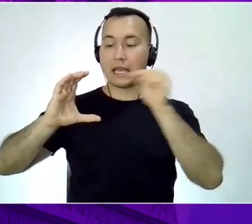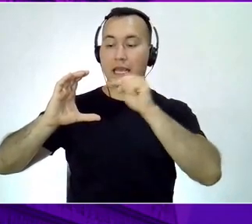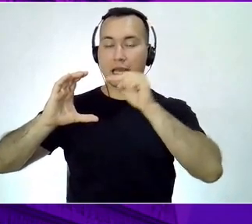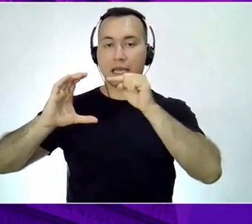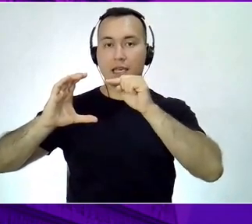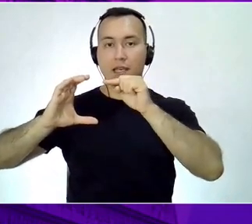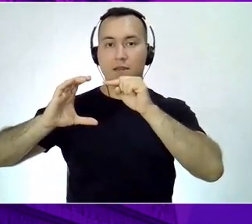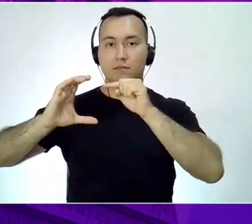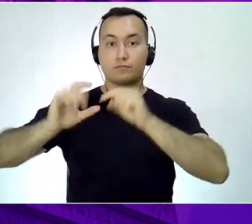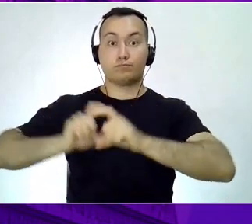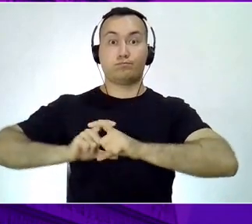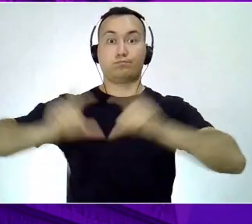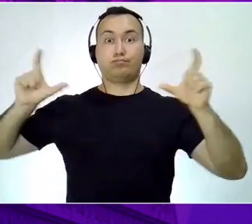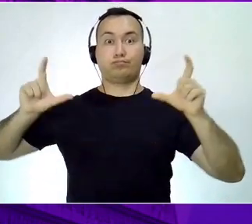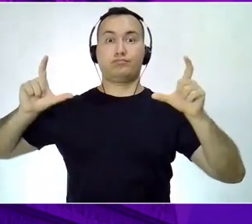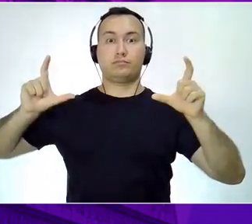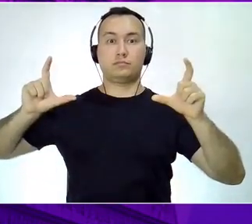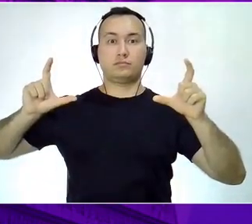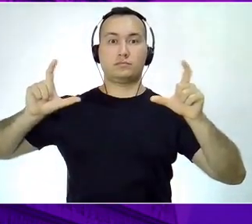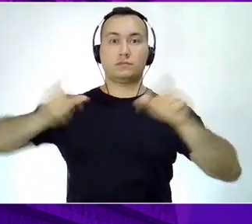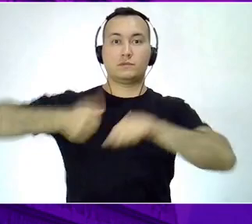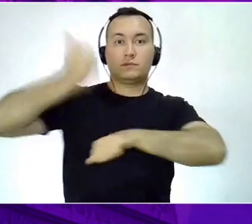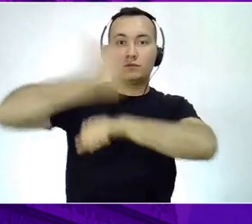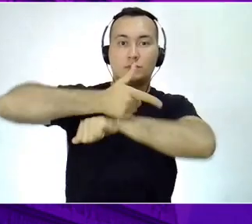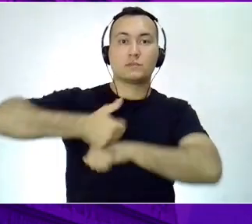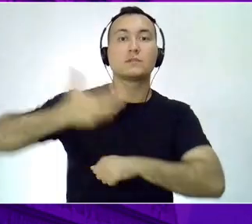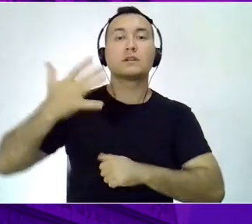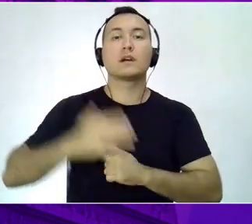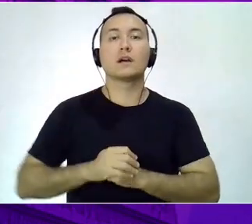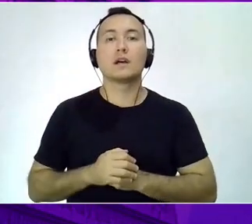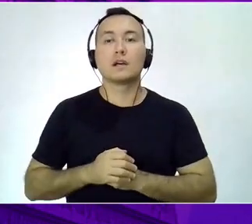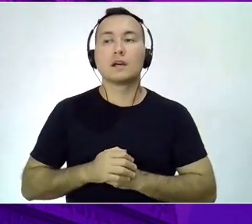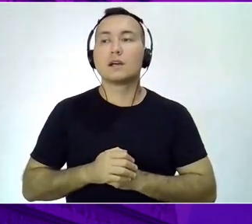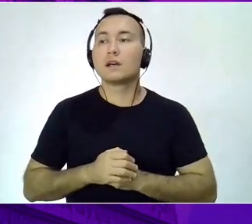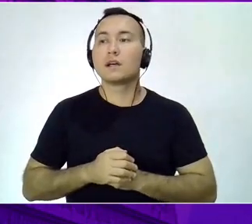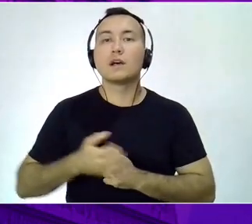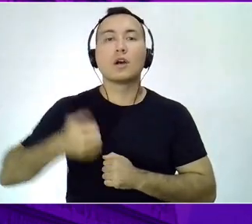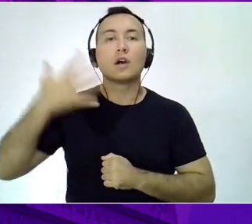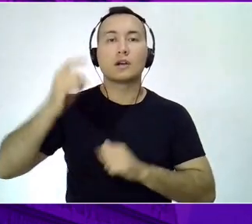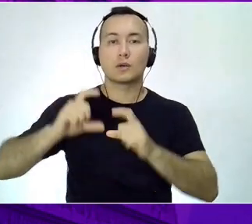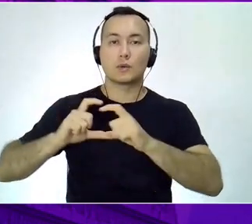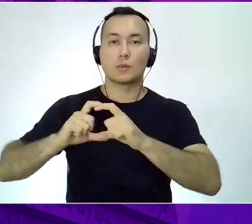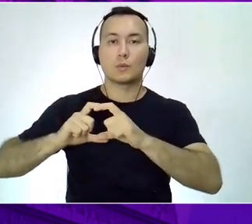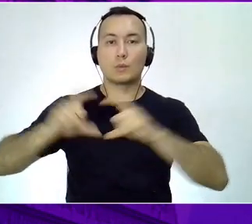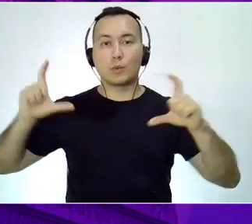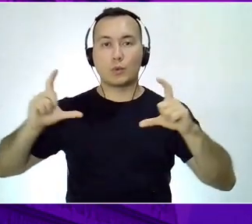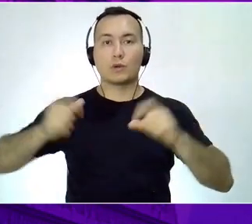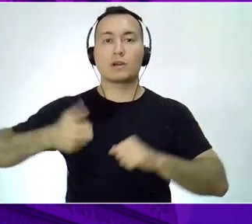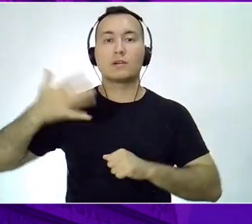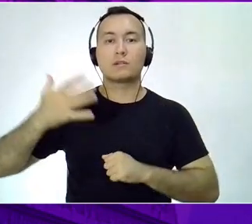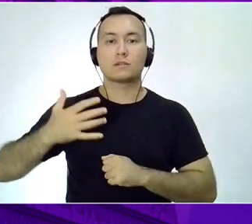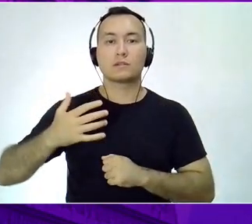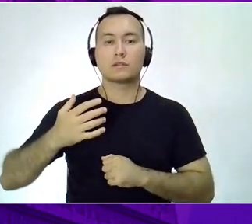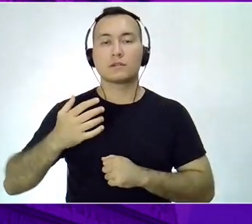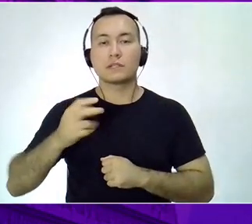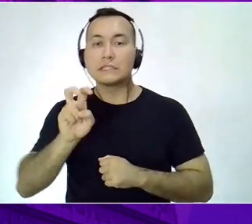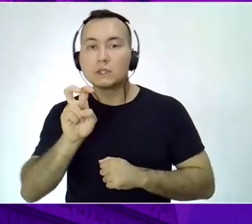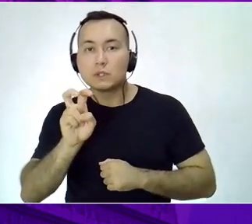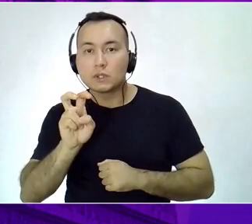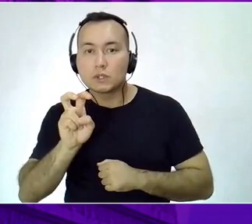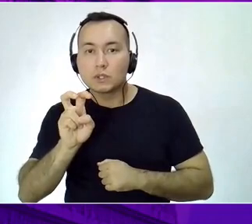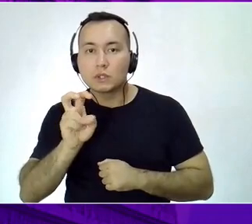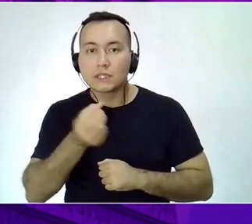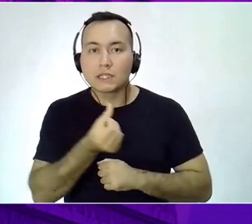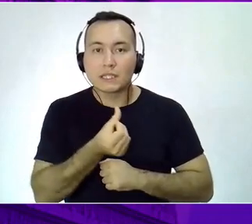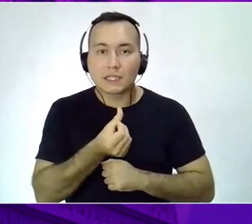bola rosa? 5. Temos um 5. Quem dá mais? Meia dúzia. 6. Quem dá mais ou menos? Vocês